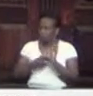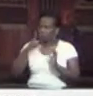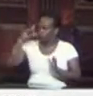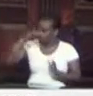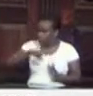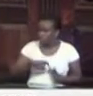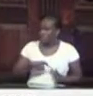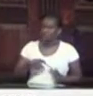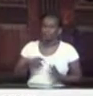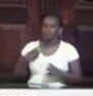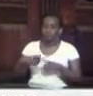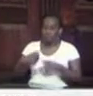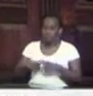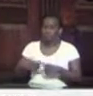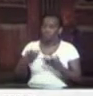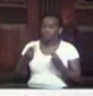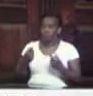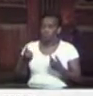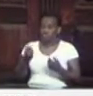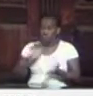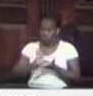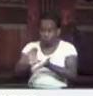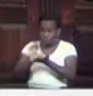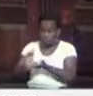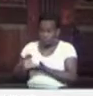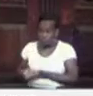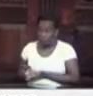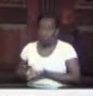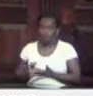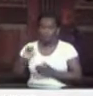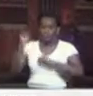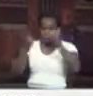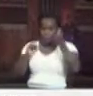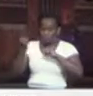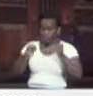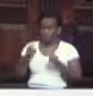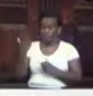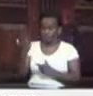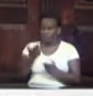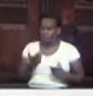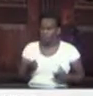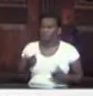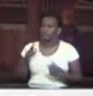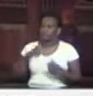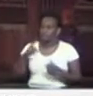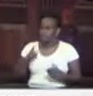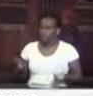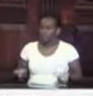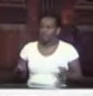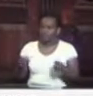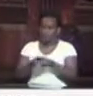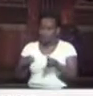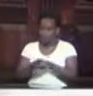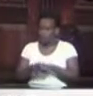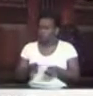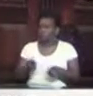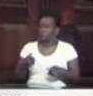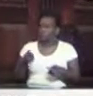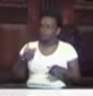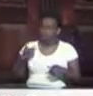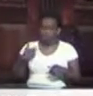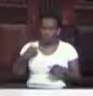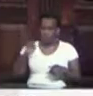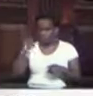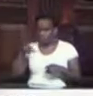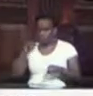difícil, porque houve grande investimento da indústria armamentista no Brasil naquela campanha. E de forma inteligente, o sim